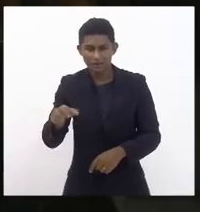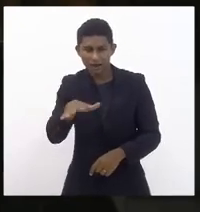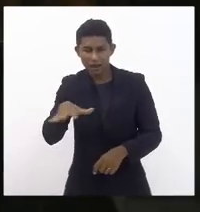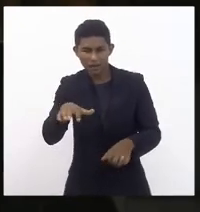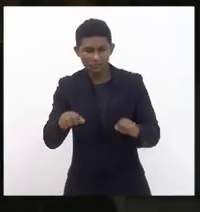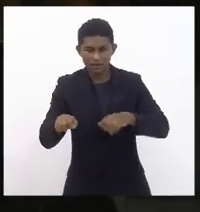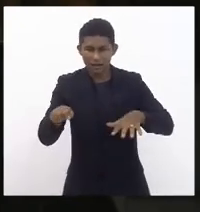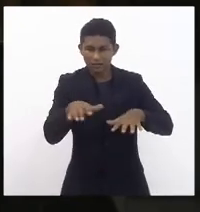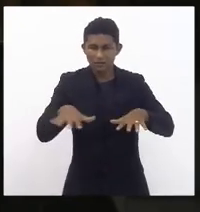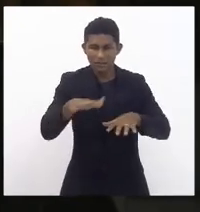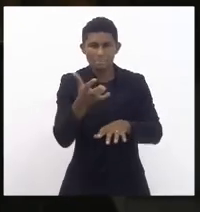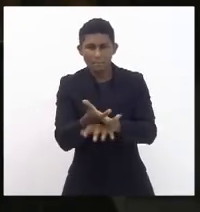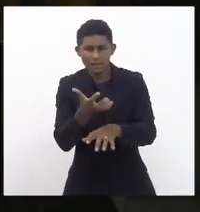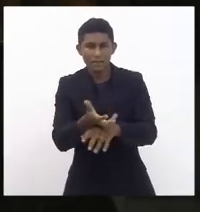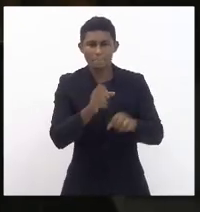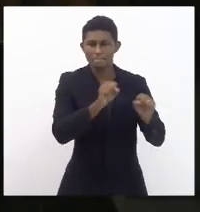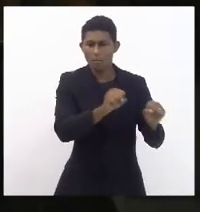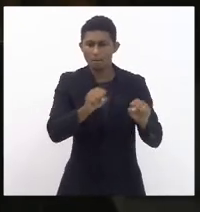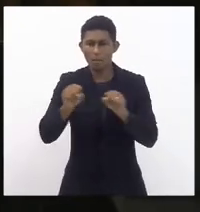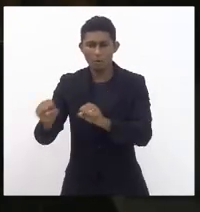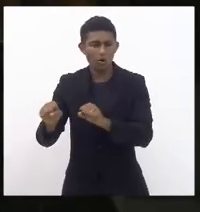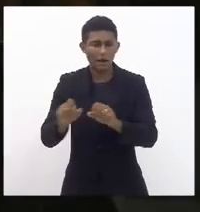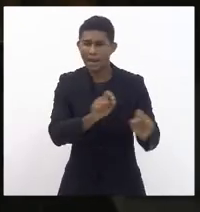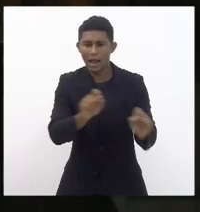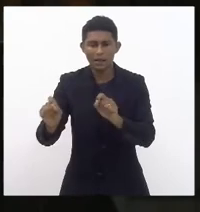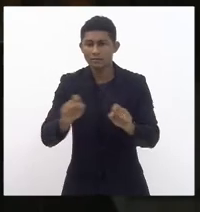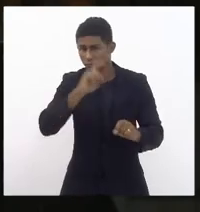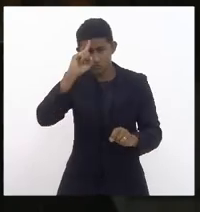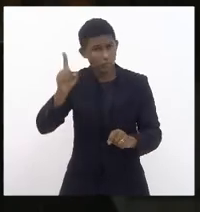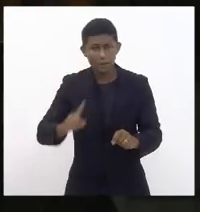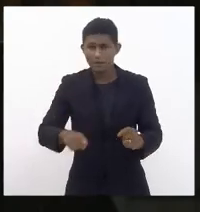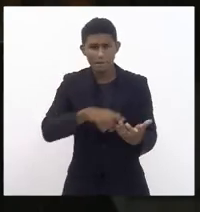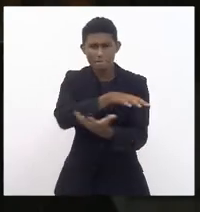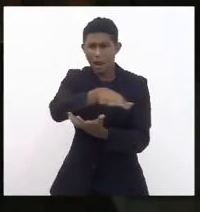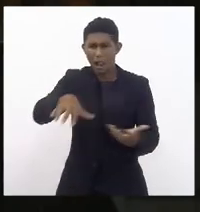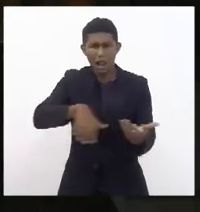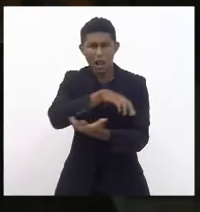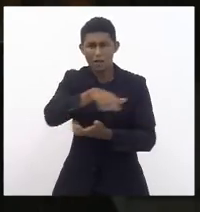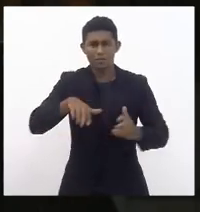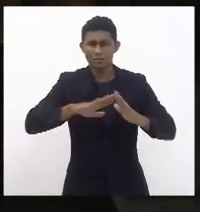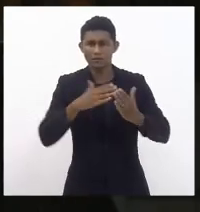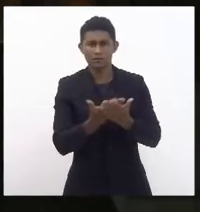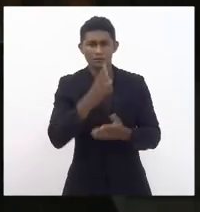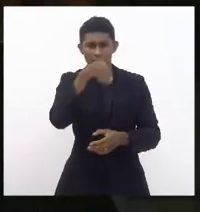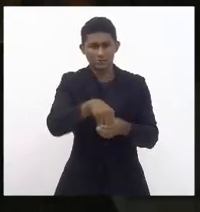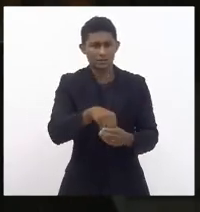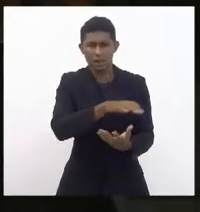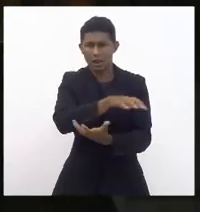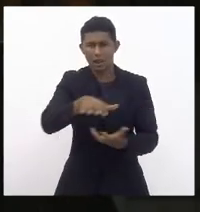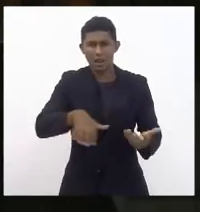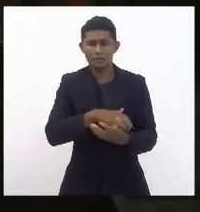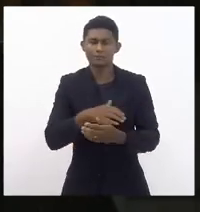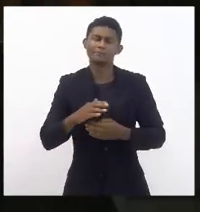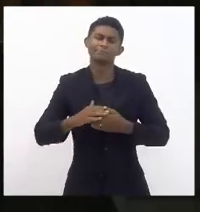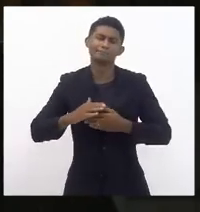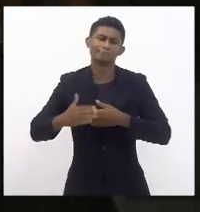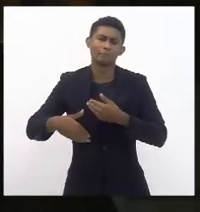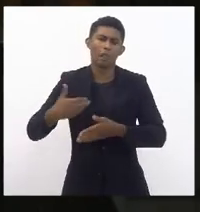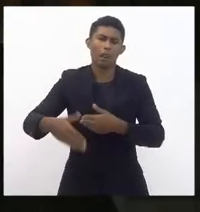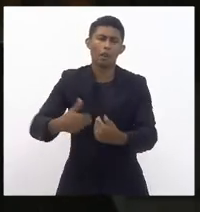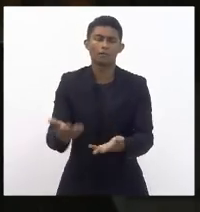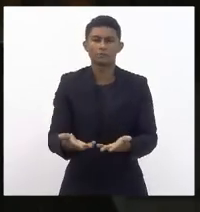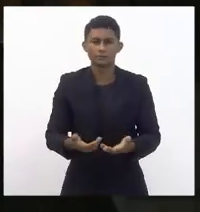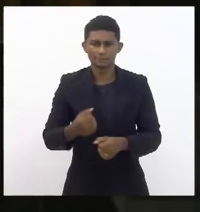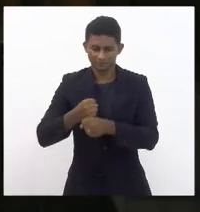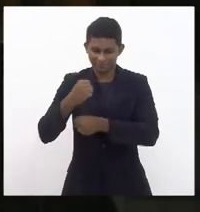o ano letivo Começou assim um caos uma bagunça o e combinou que o início do ano letivo